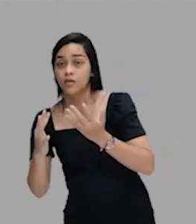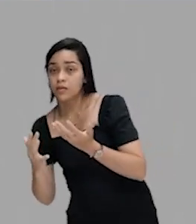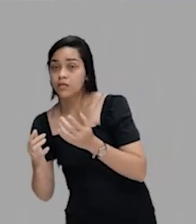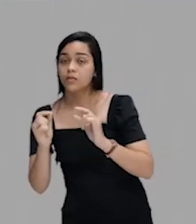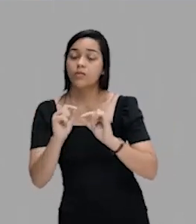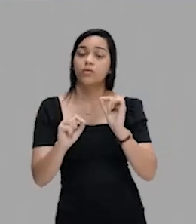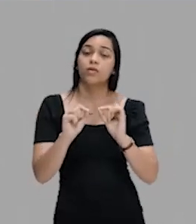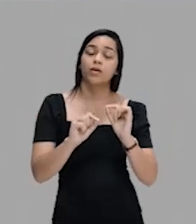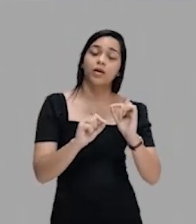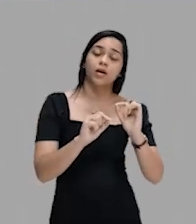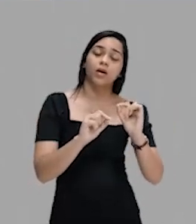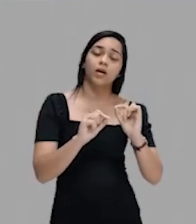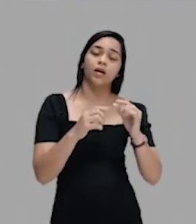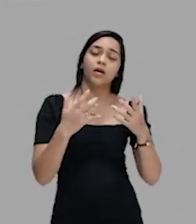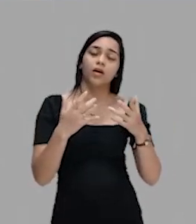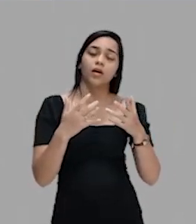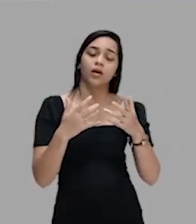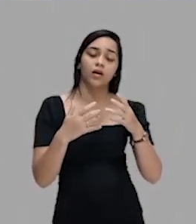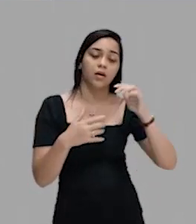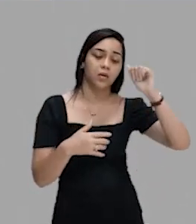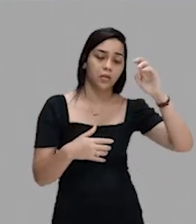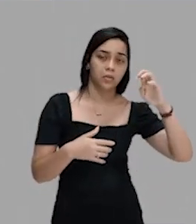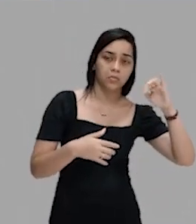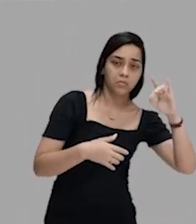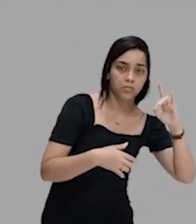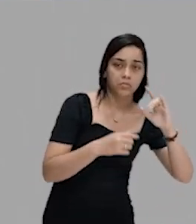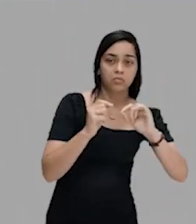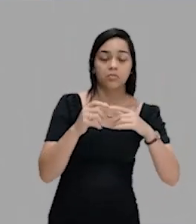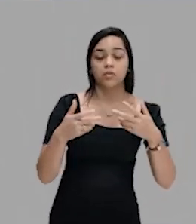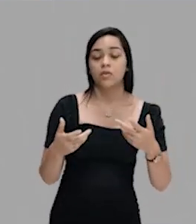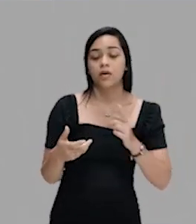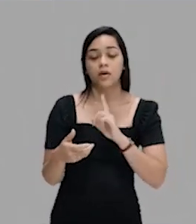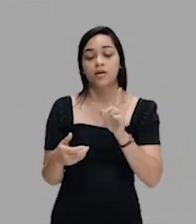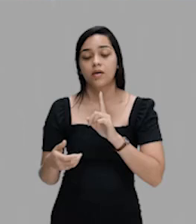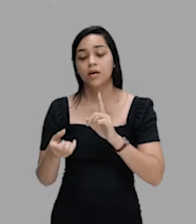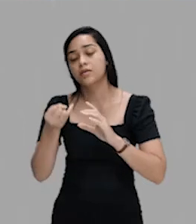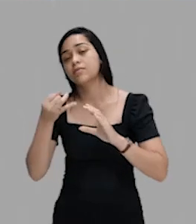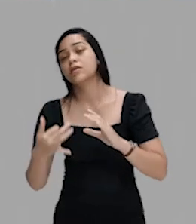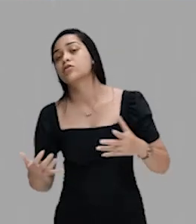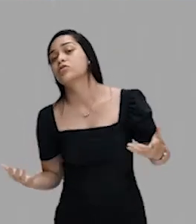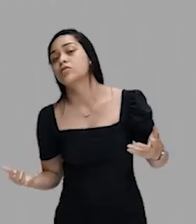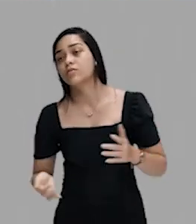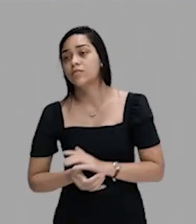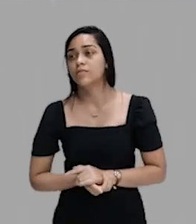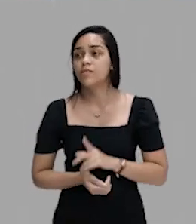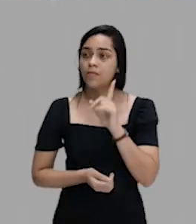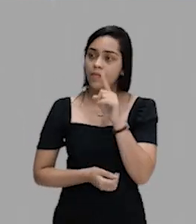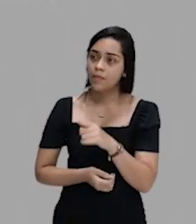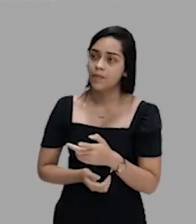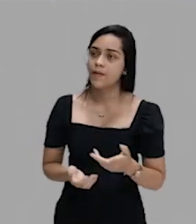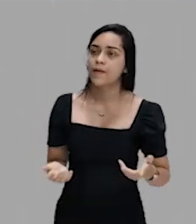dessas alternativas não é explicativa claro